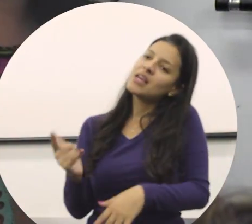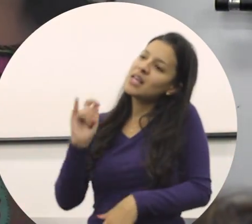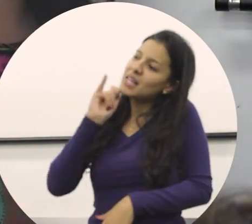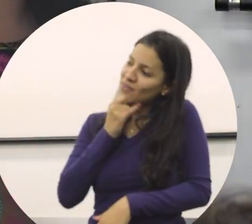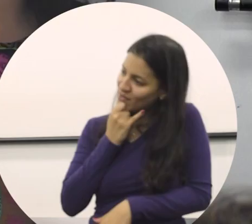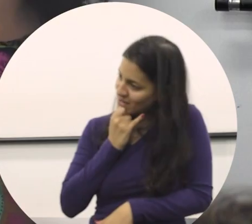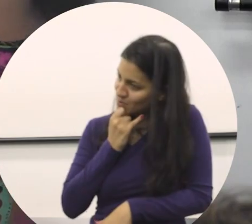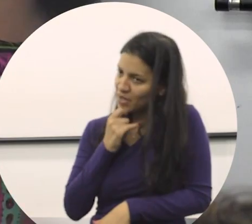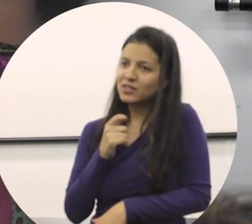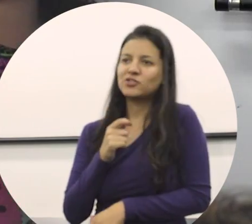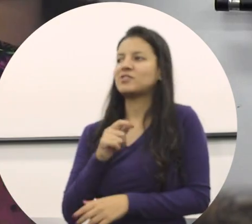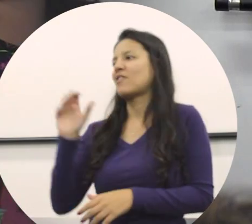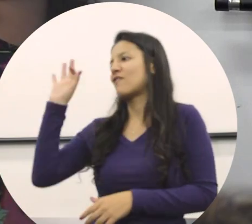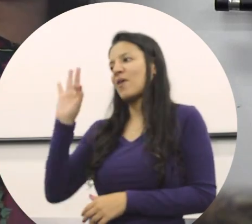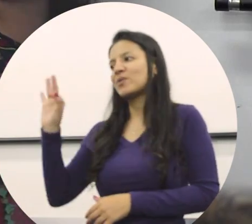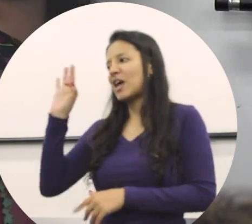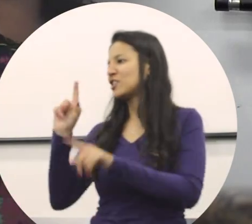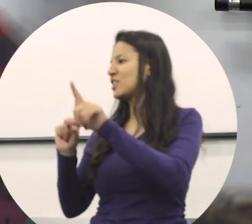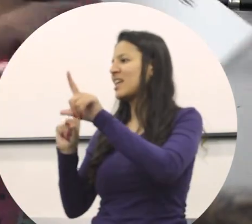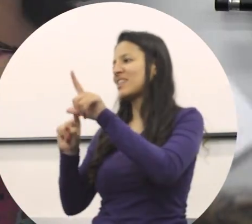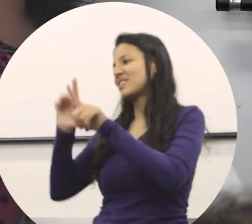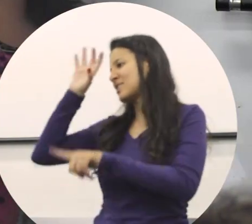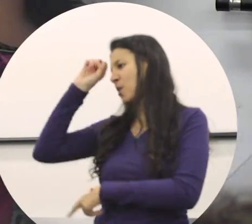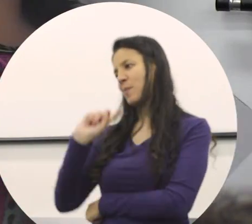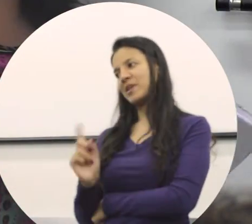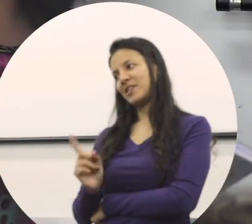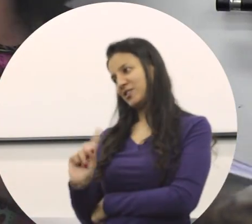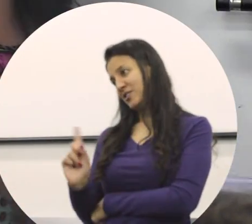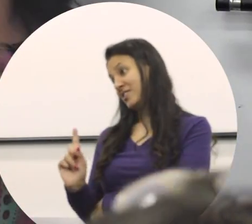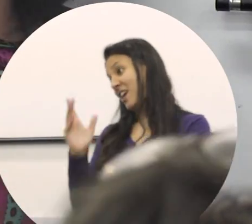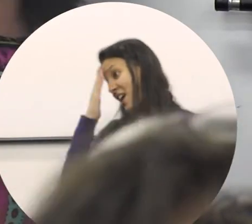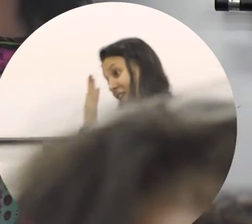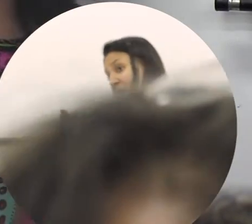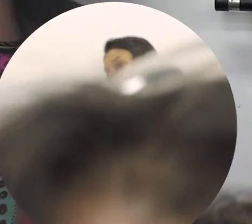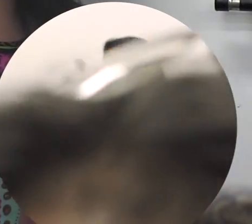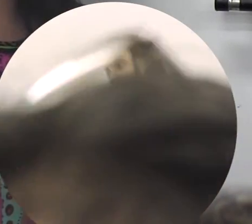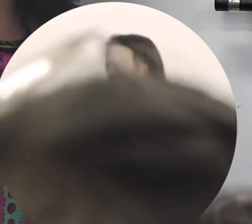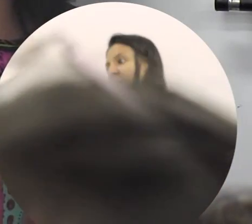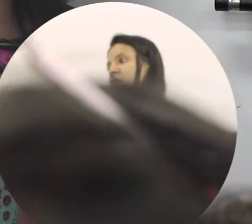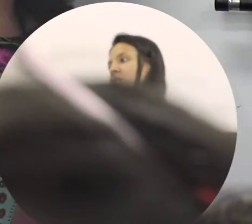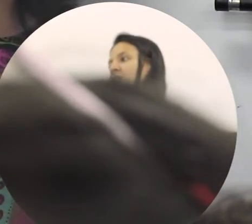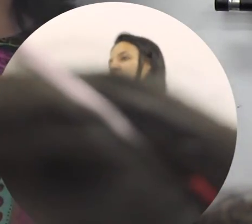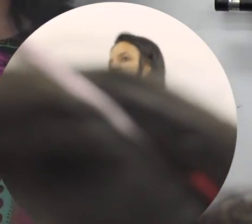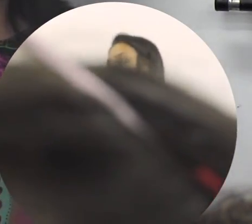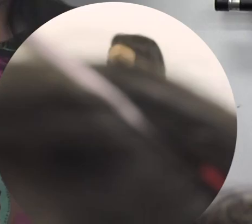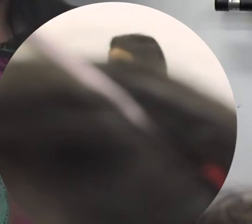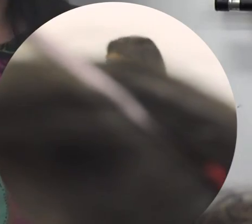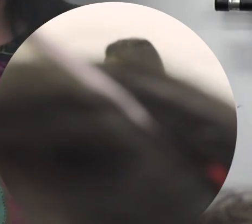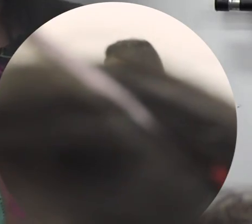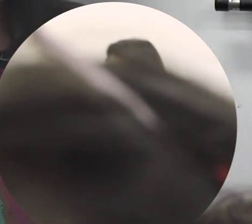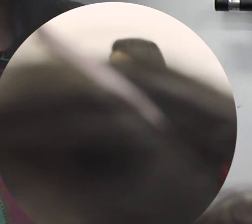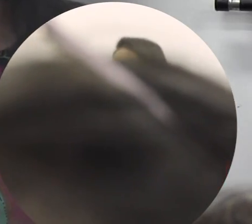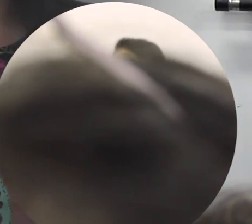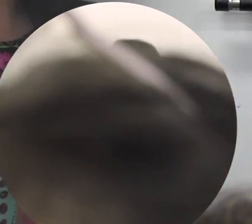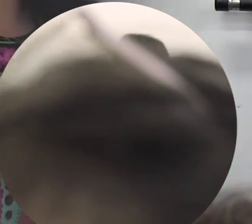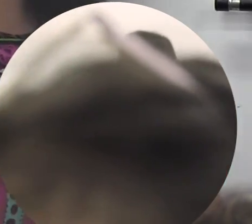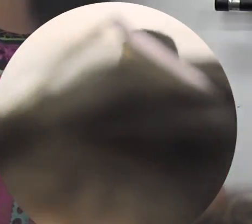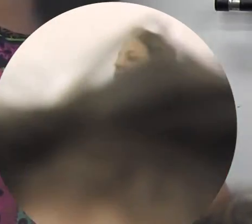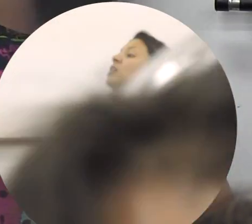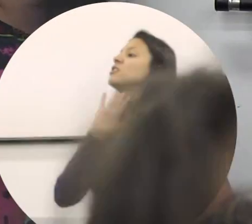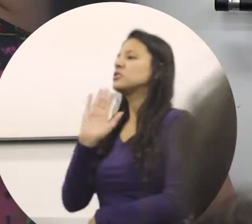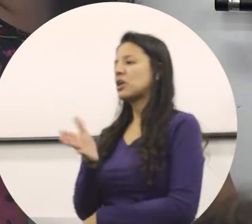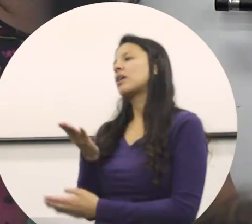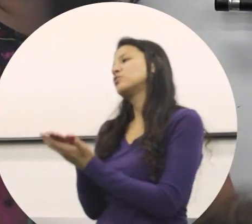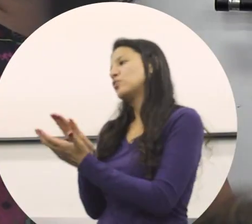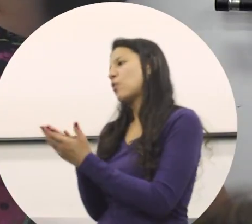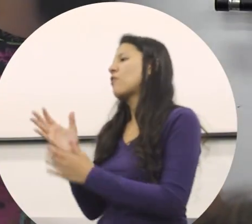não tem isso na faculdade de letras. Eu acredito que aqui, quem é de Fundo 2, todo mundo passou por uma faculdade de letras português. E